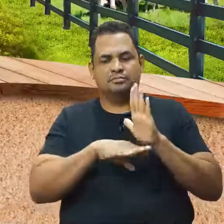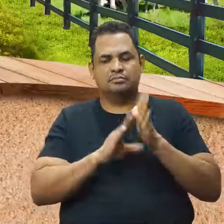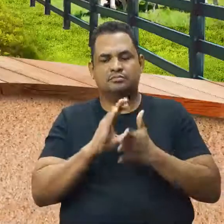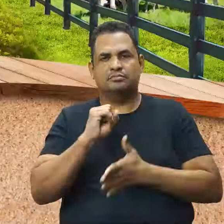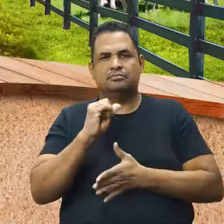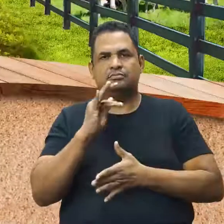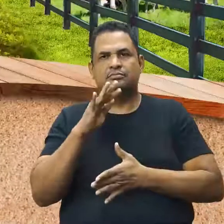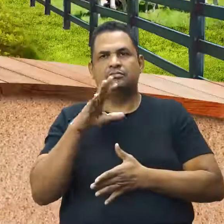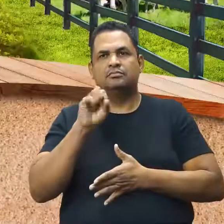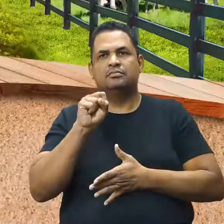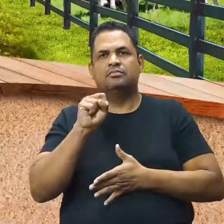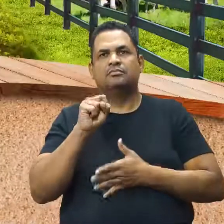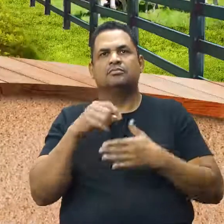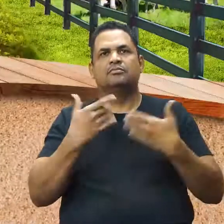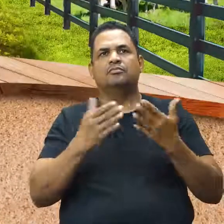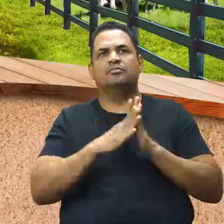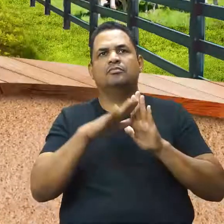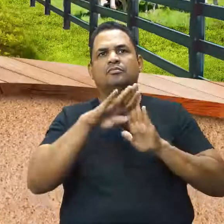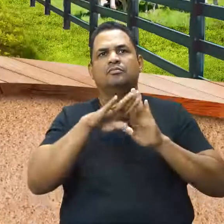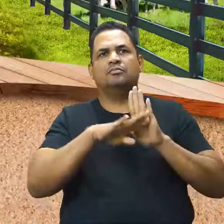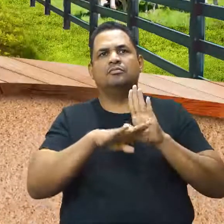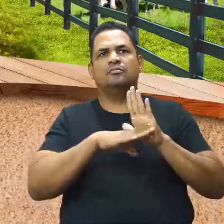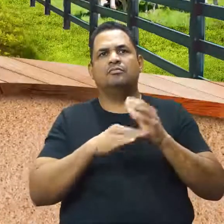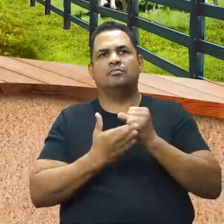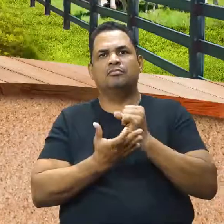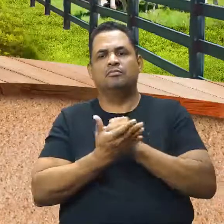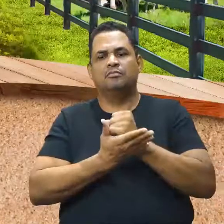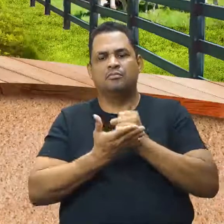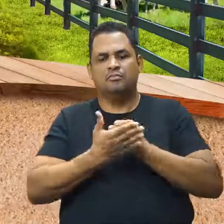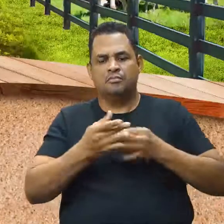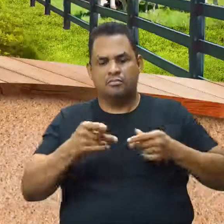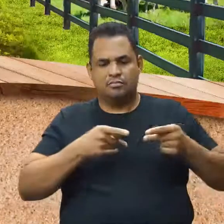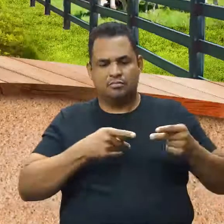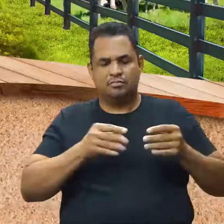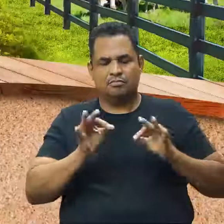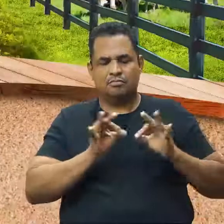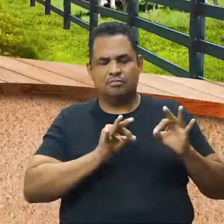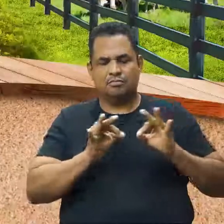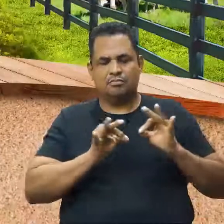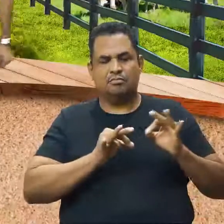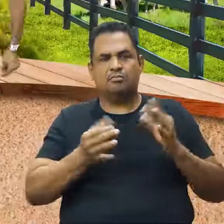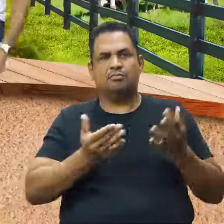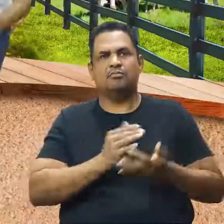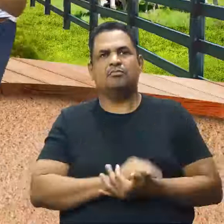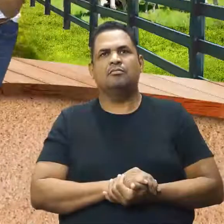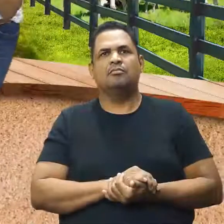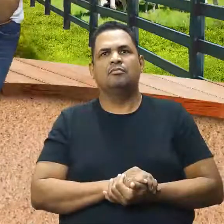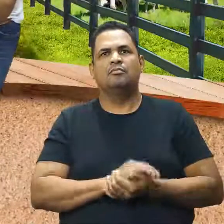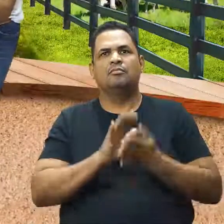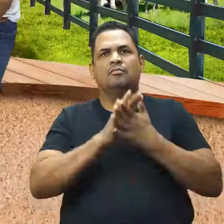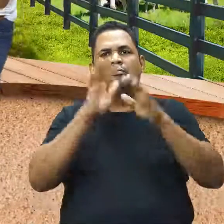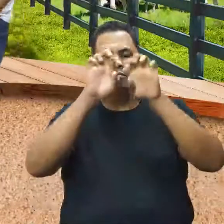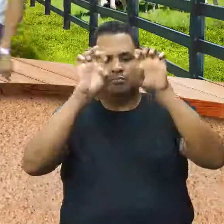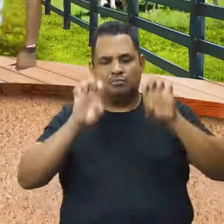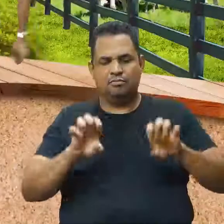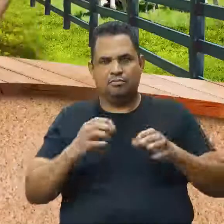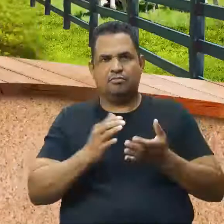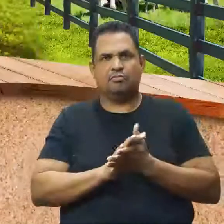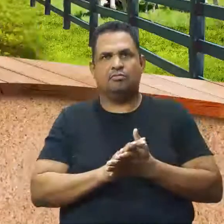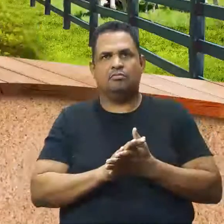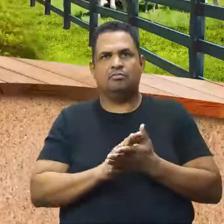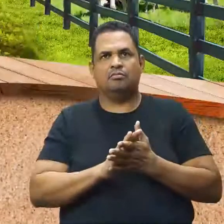classificação dos SAFs, classificação com base no arranjo, na estrutura